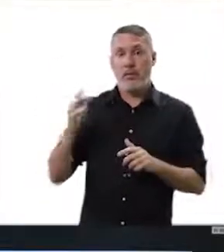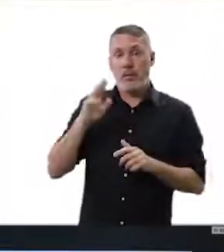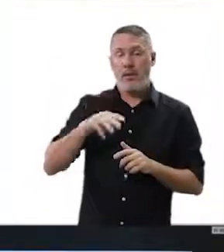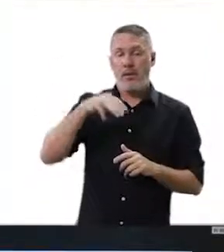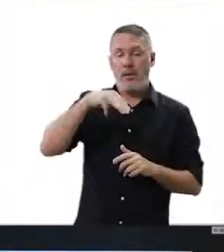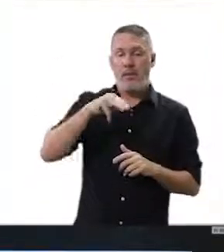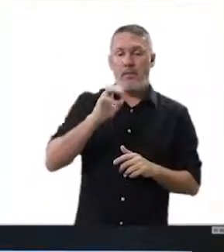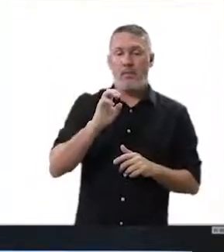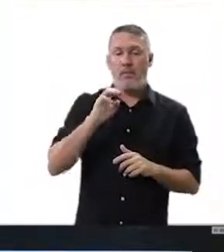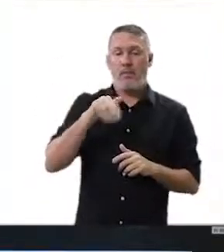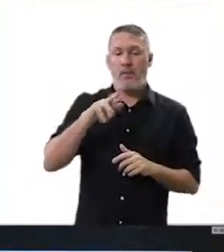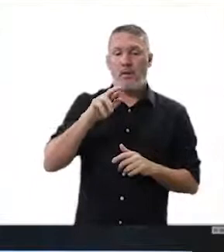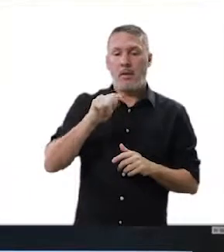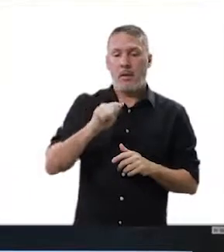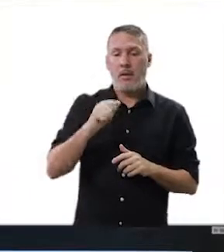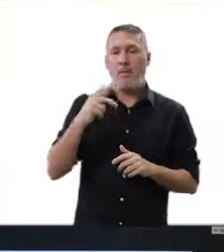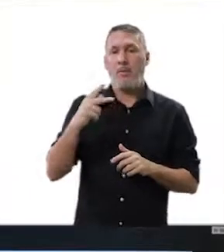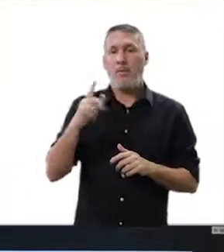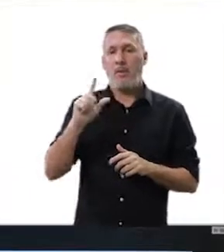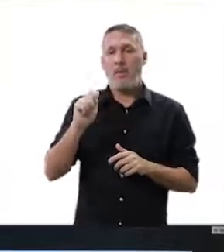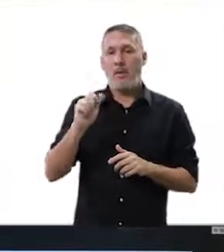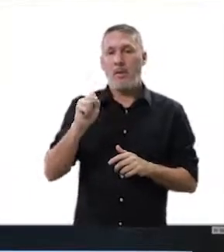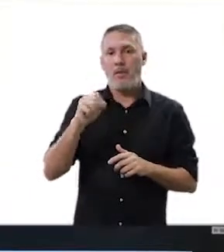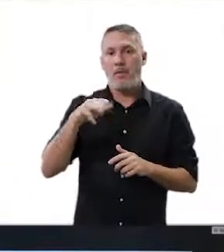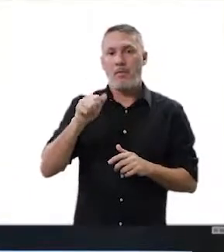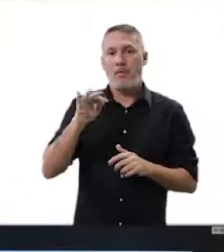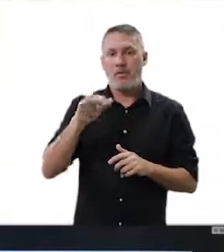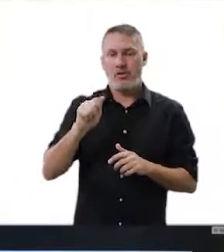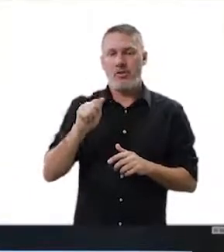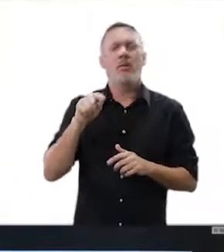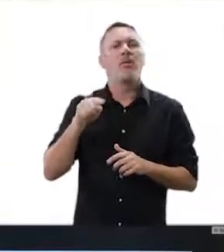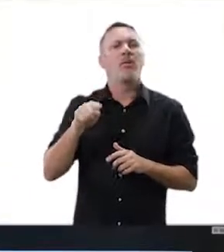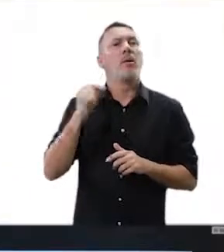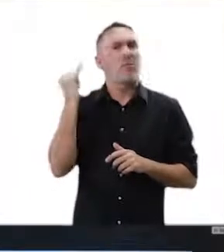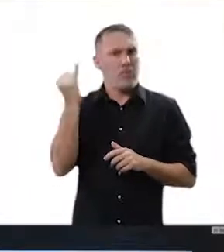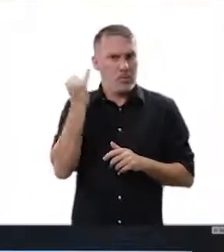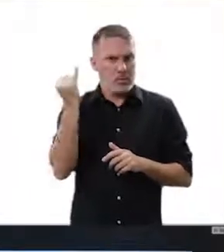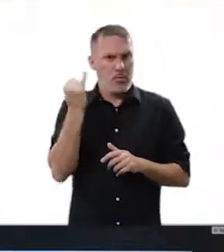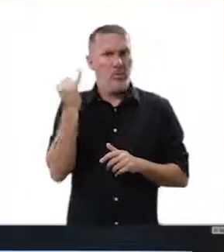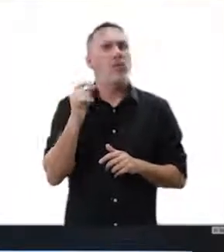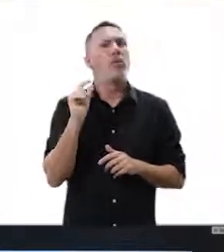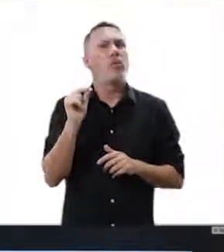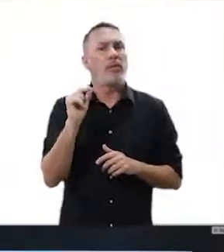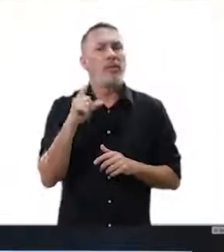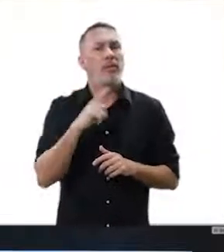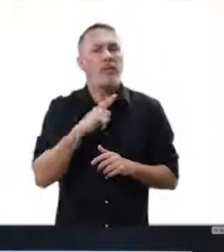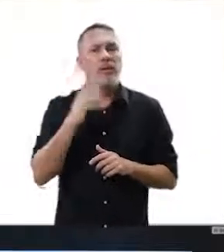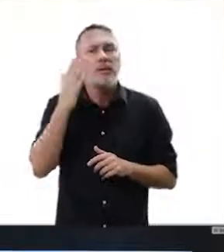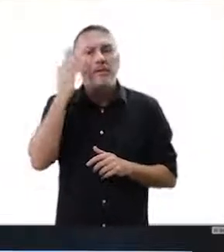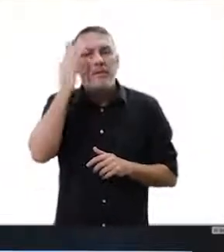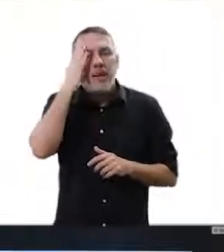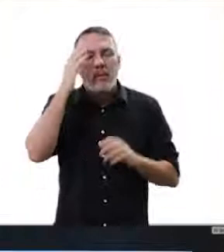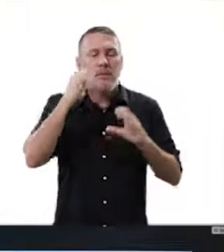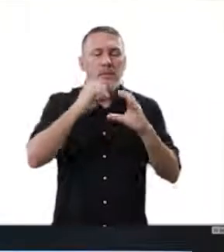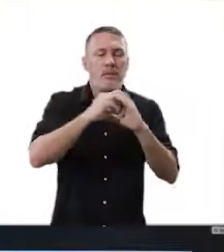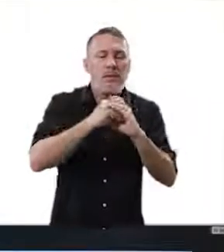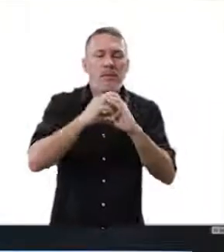de delimitar o espaço dessa célula. Por exemplo, ela vai